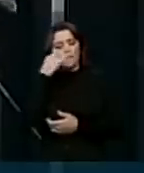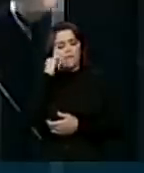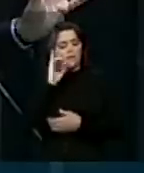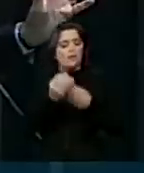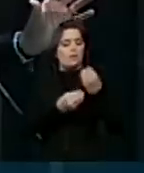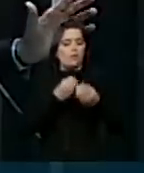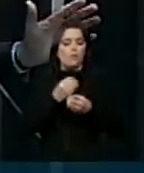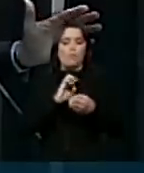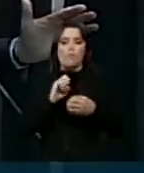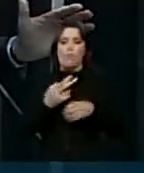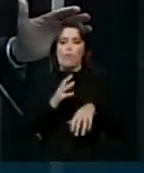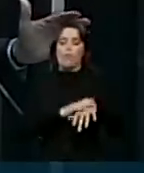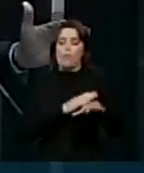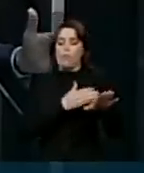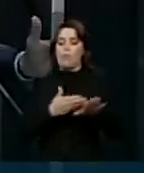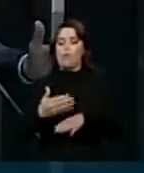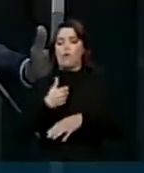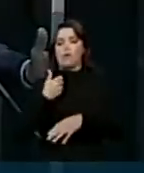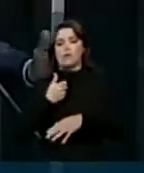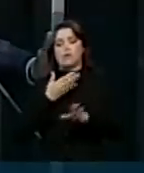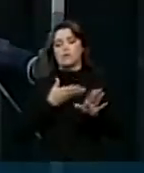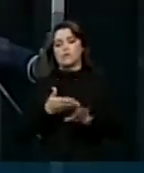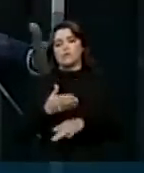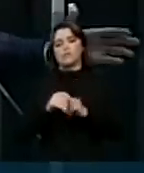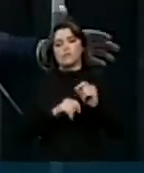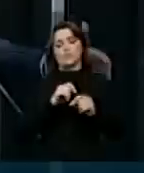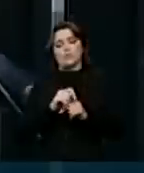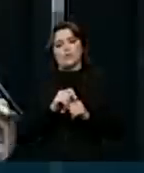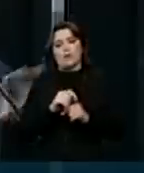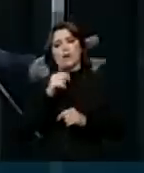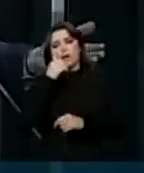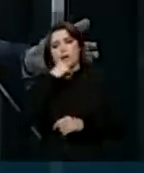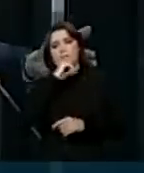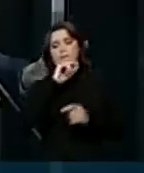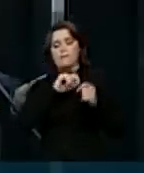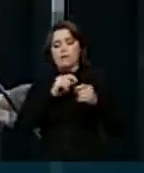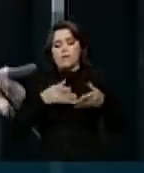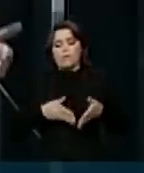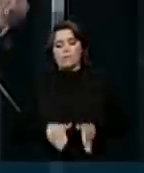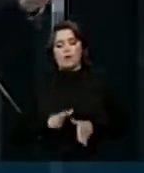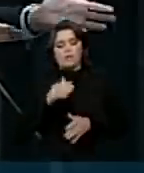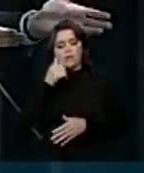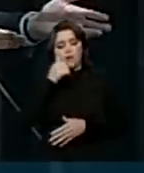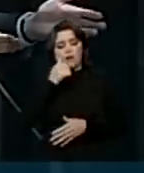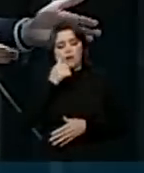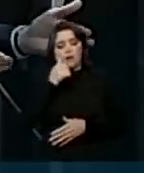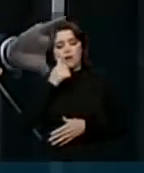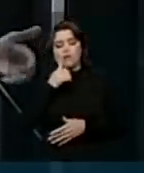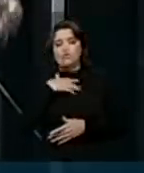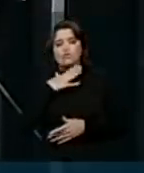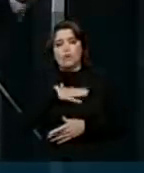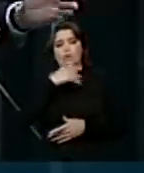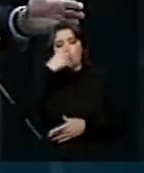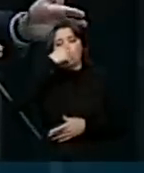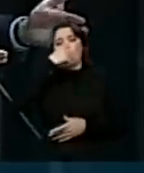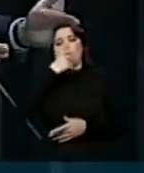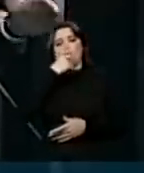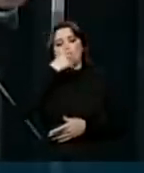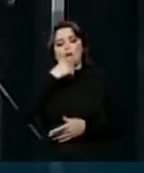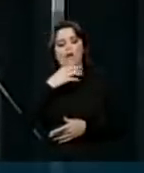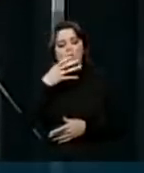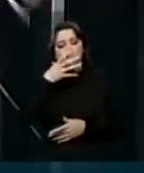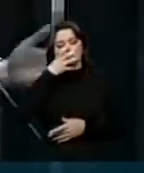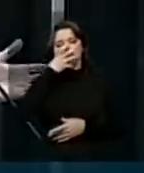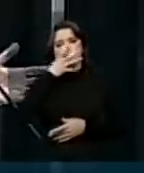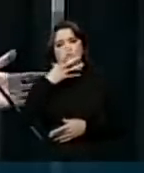Ou então, numa determinada fase da gestação, essa criança, essa mãe faça um parto e essa criança seja levada à incubadeira, e ela na